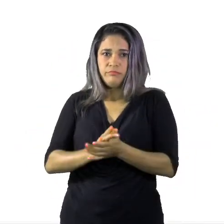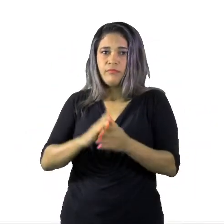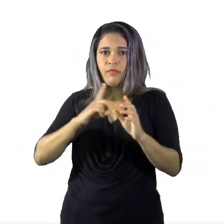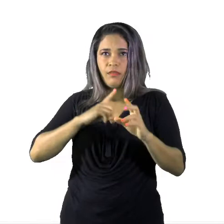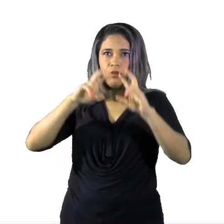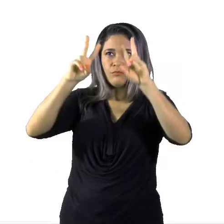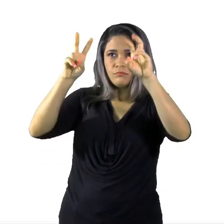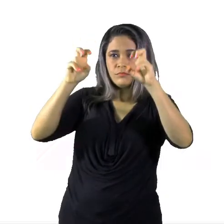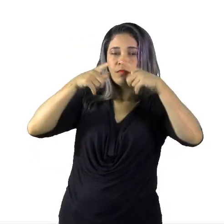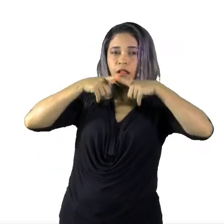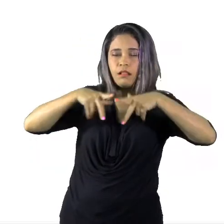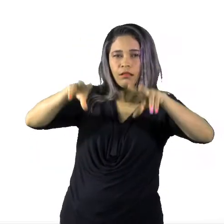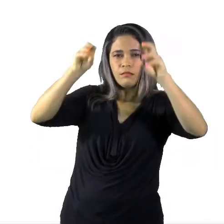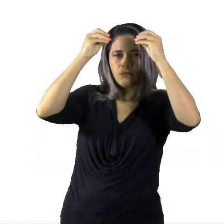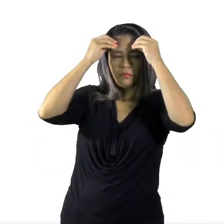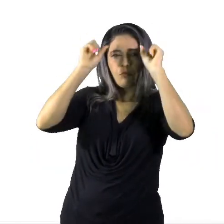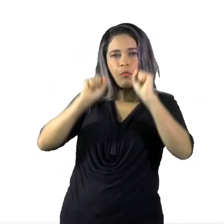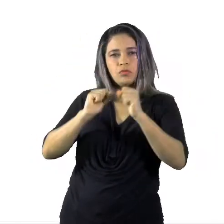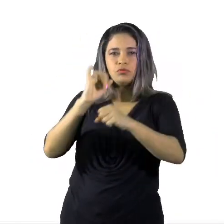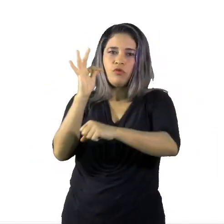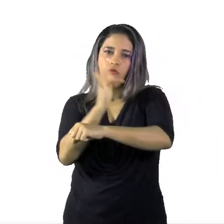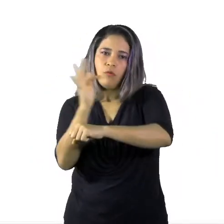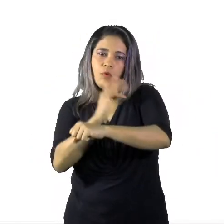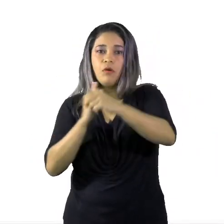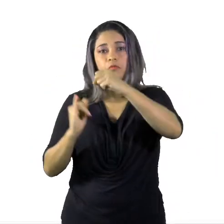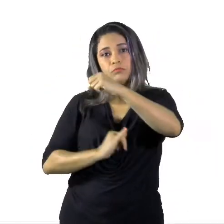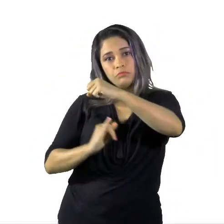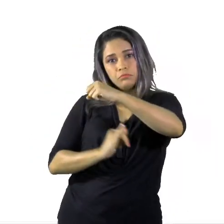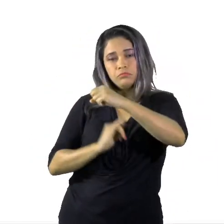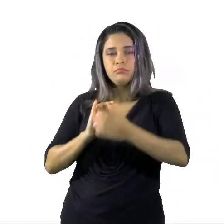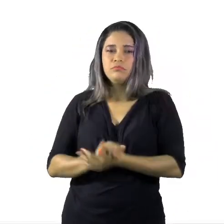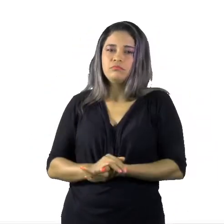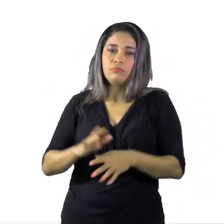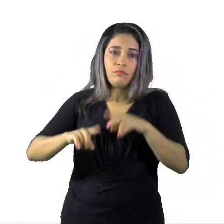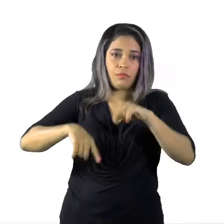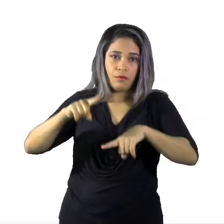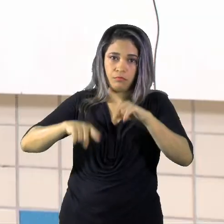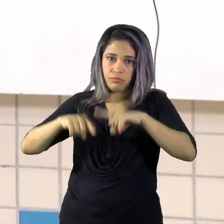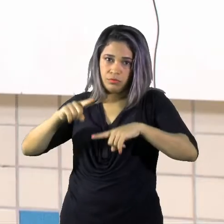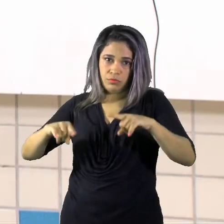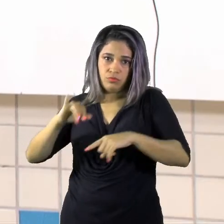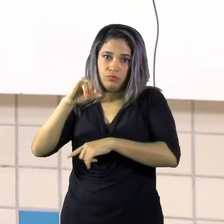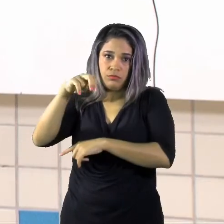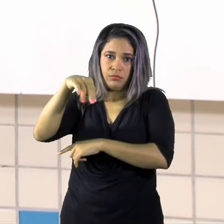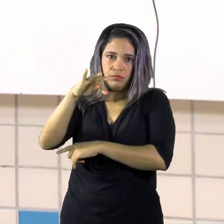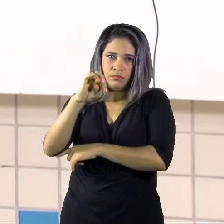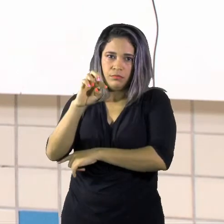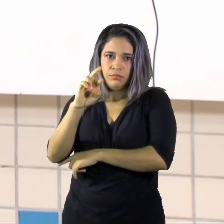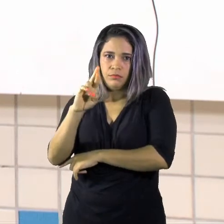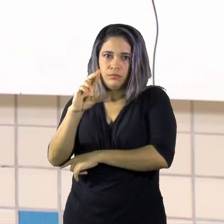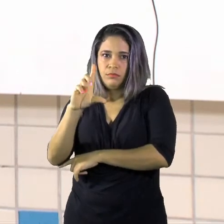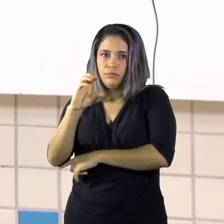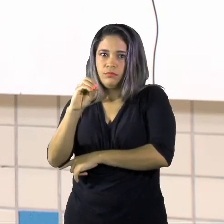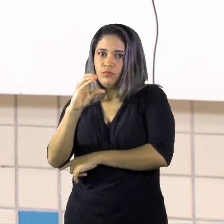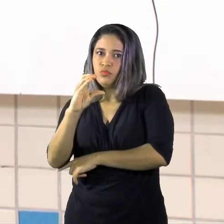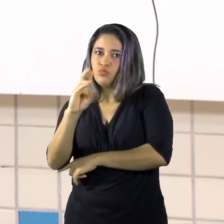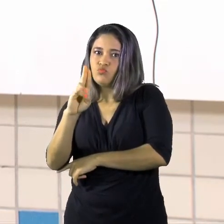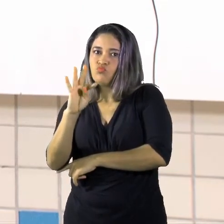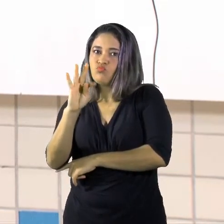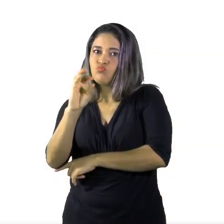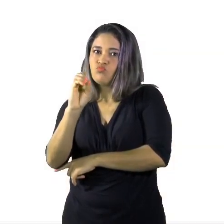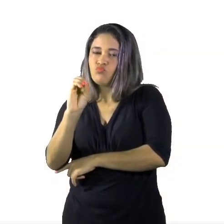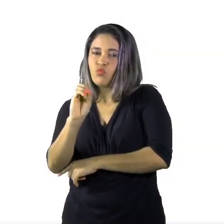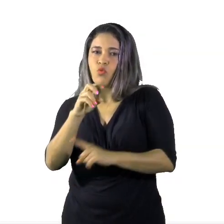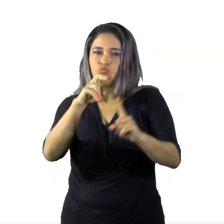linguagem pode ser formal ou informal, dependendo do interlocutor. Agora responda, a carta do